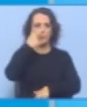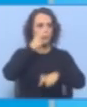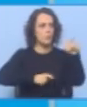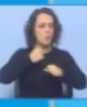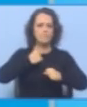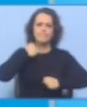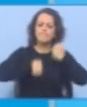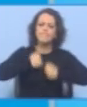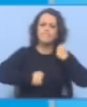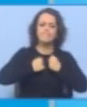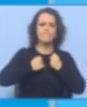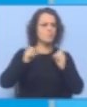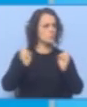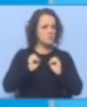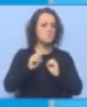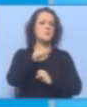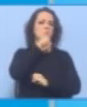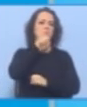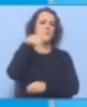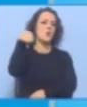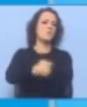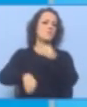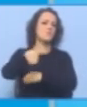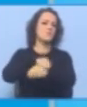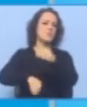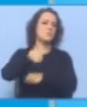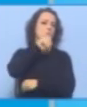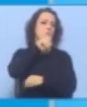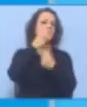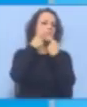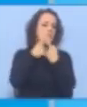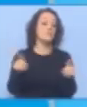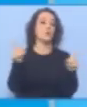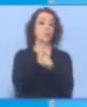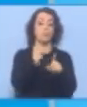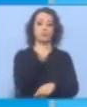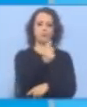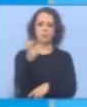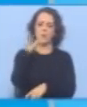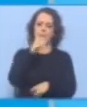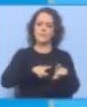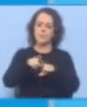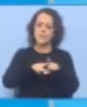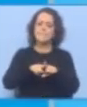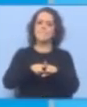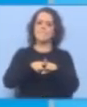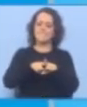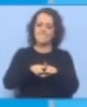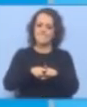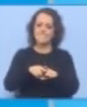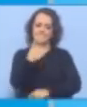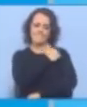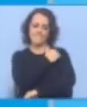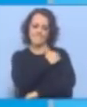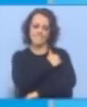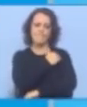certamente, penso eu, a votação teria sido diferente, porque, de facto, muitos deputados foram sensíveis a esse alerta para o